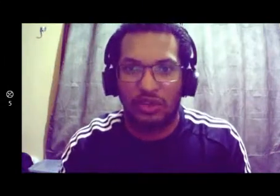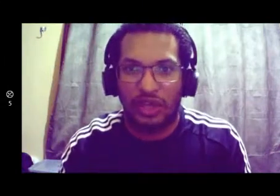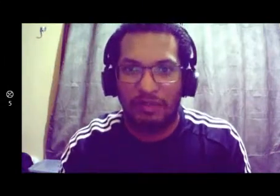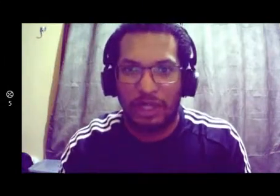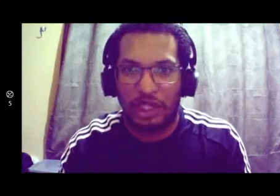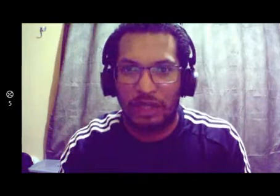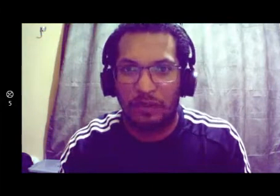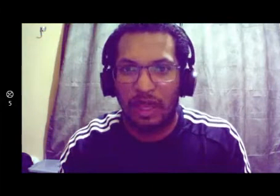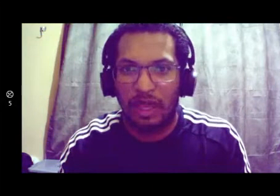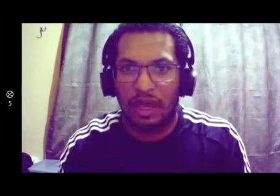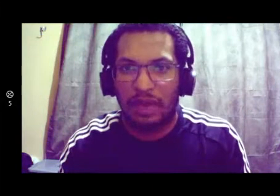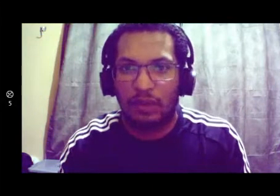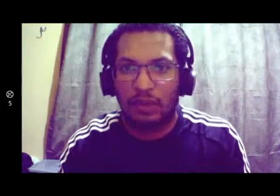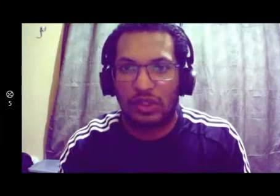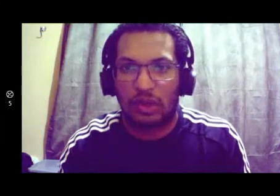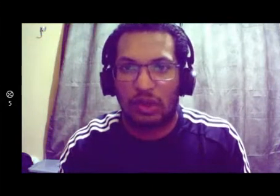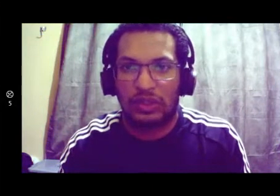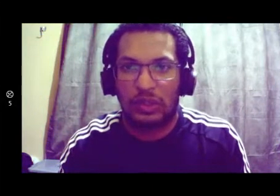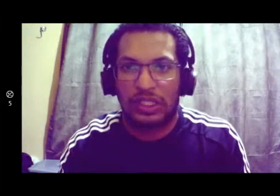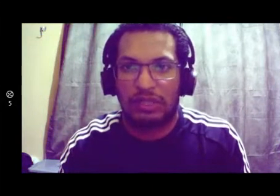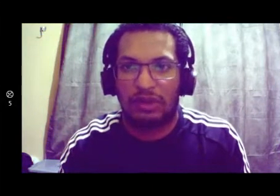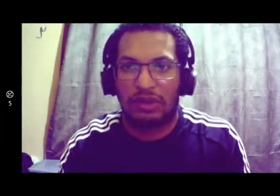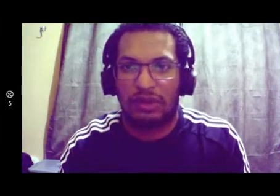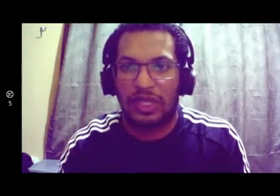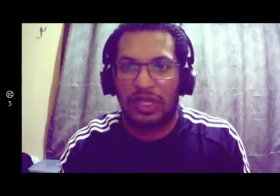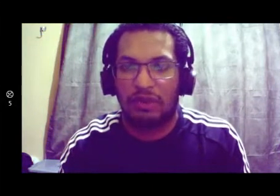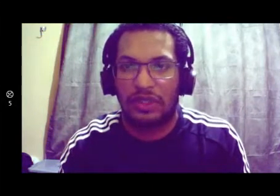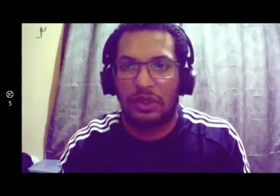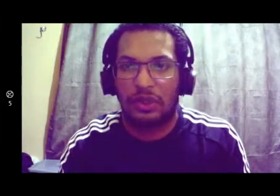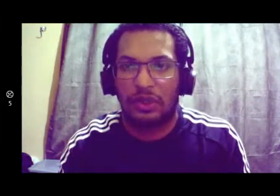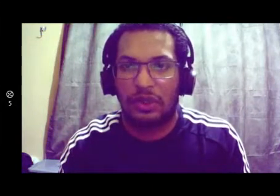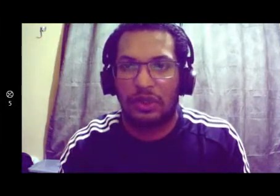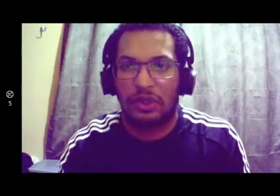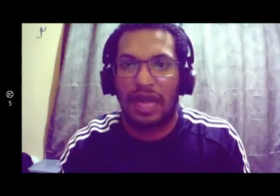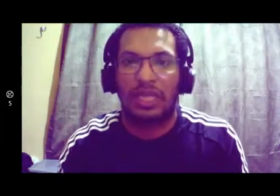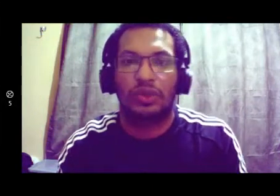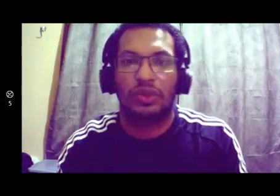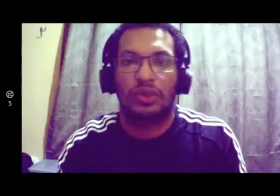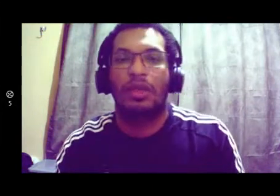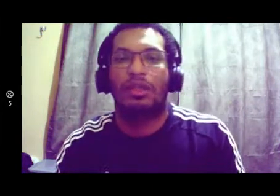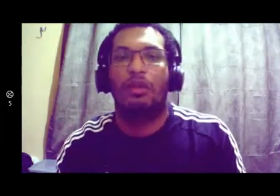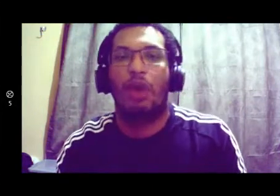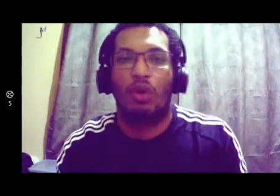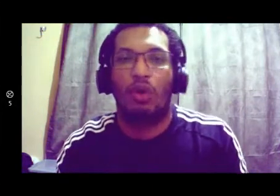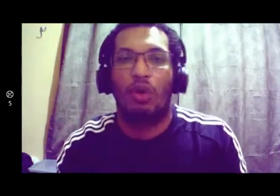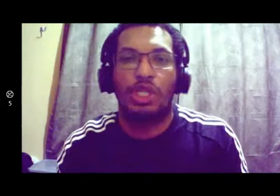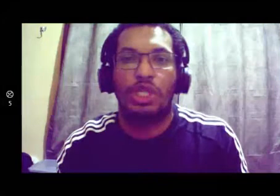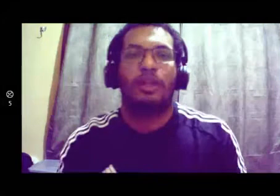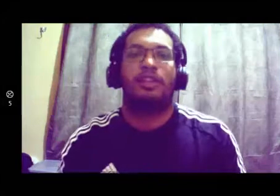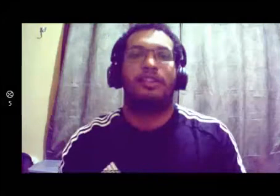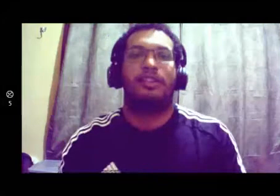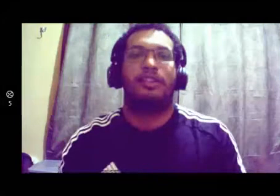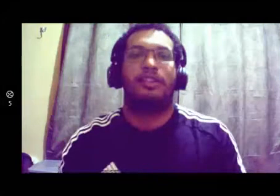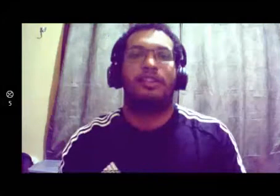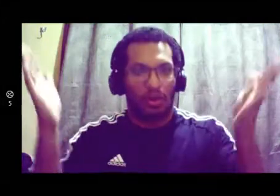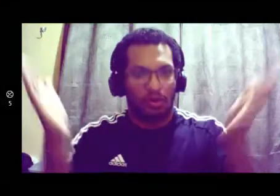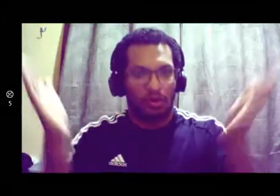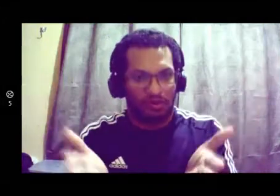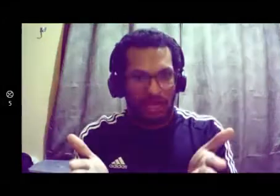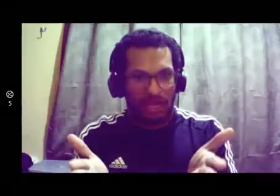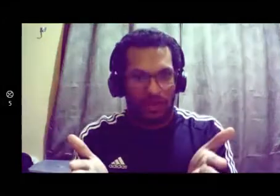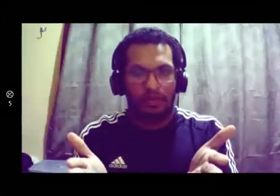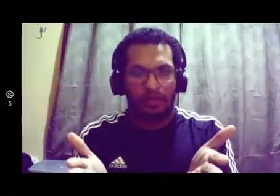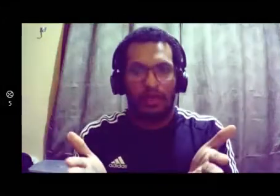só repeti para mostrar algumas coisas para vocês estudarem bem isso. Então, ó, hoje você faz só